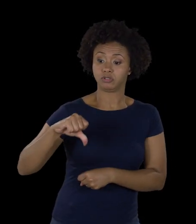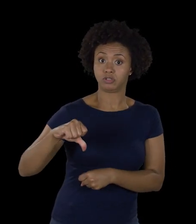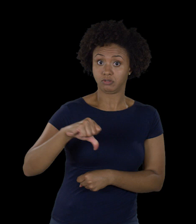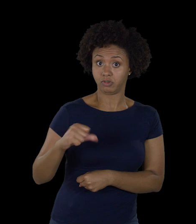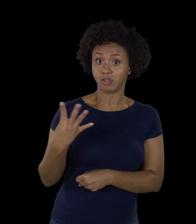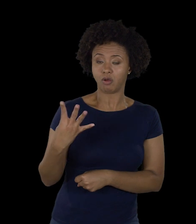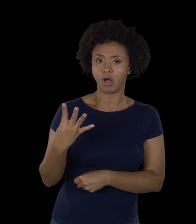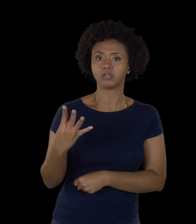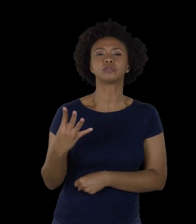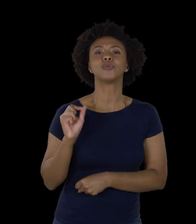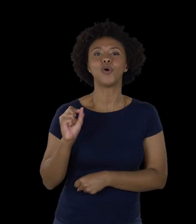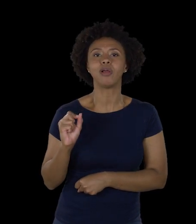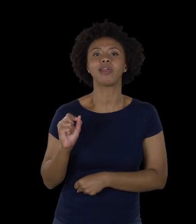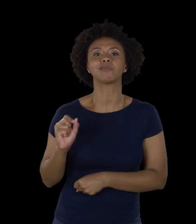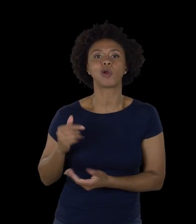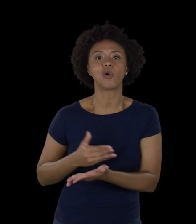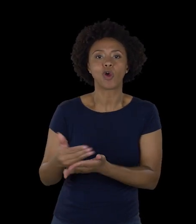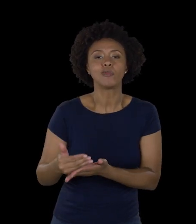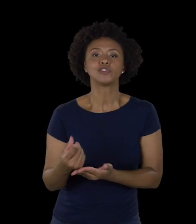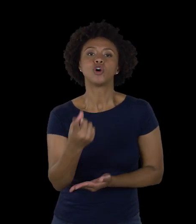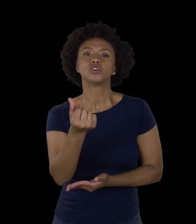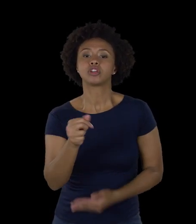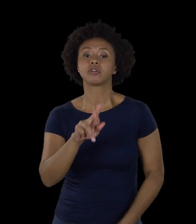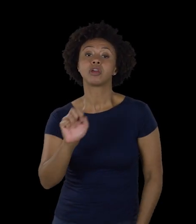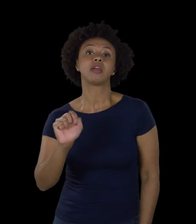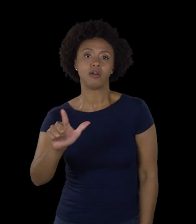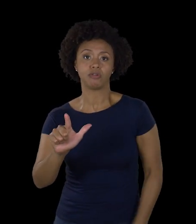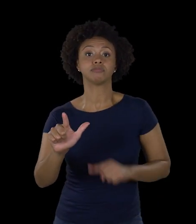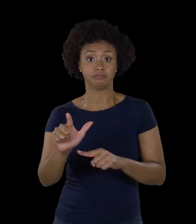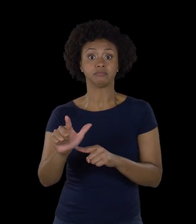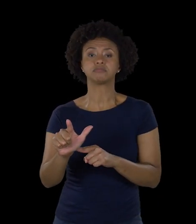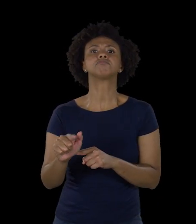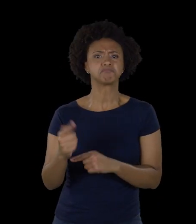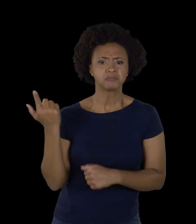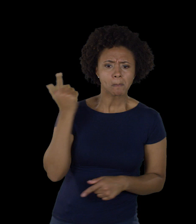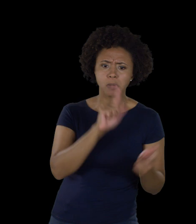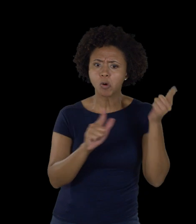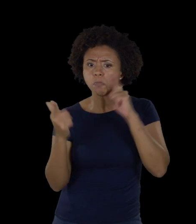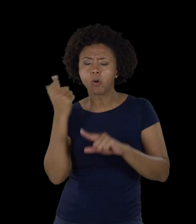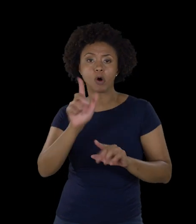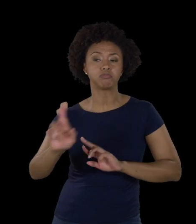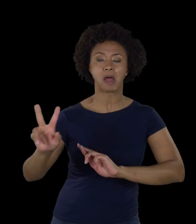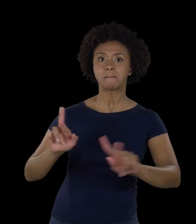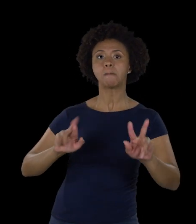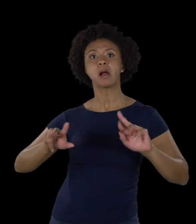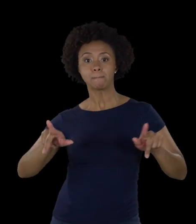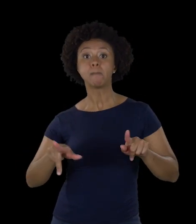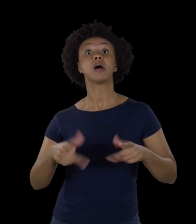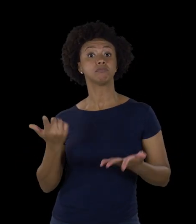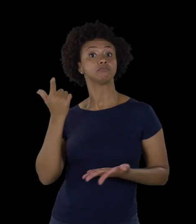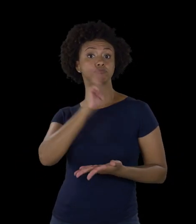plano foi, quando instituído, permitiu finalmente conquistas inéditas, sobretudo estabilizando a